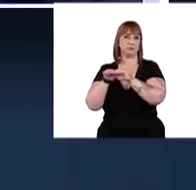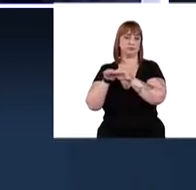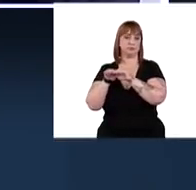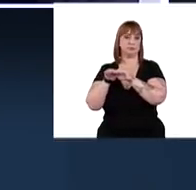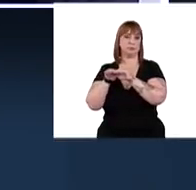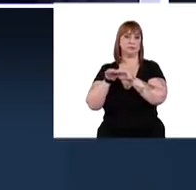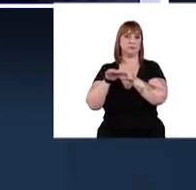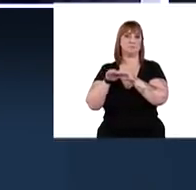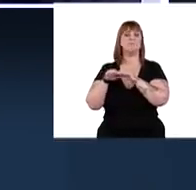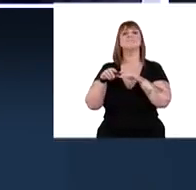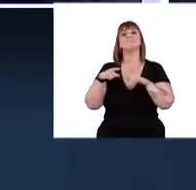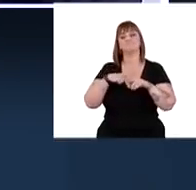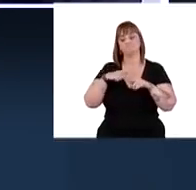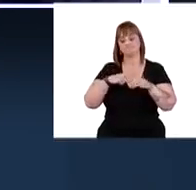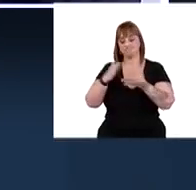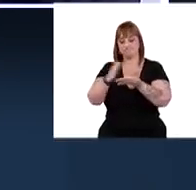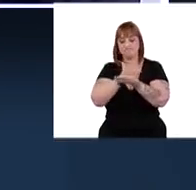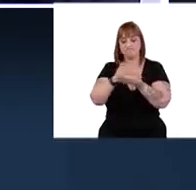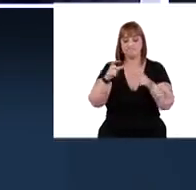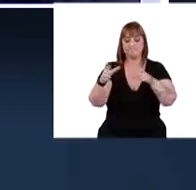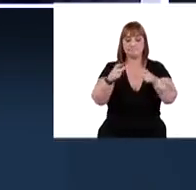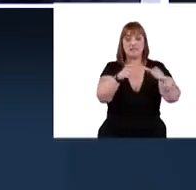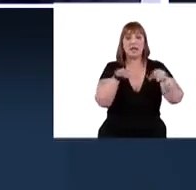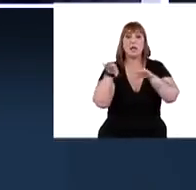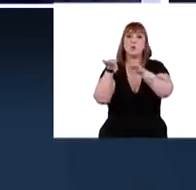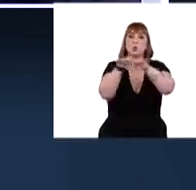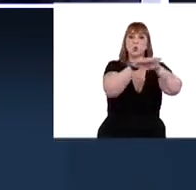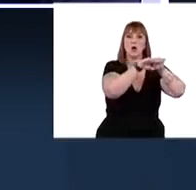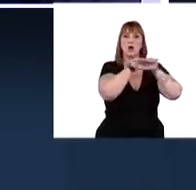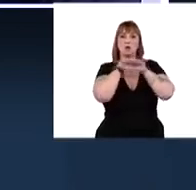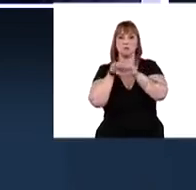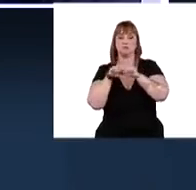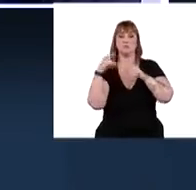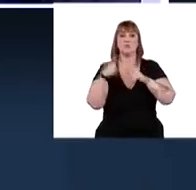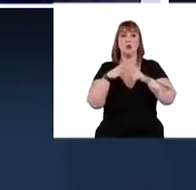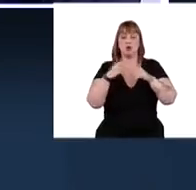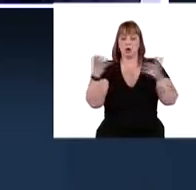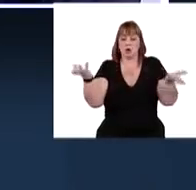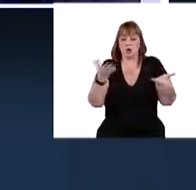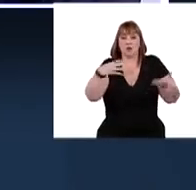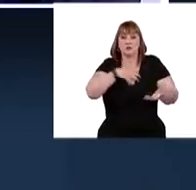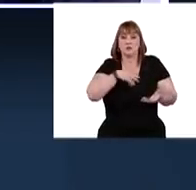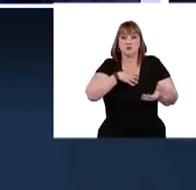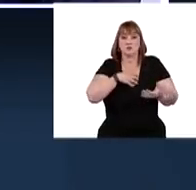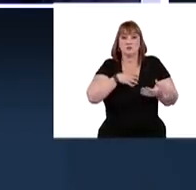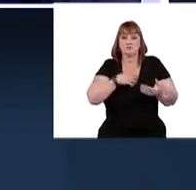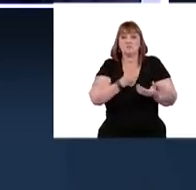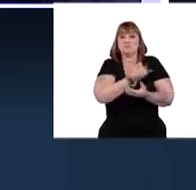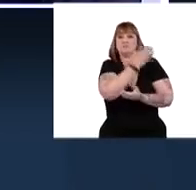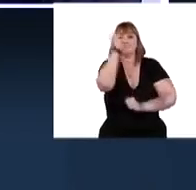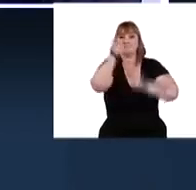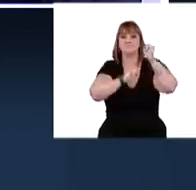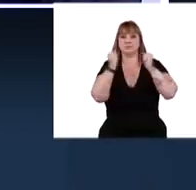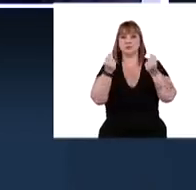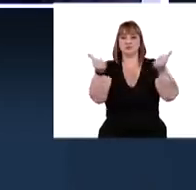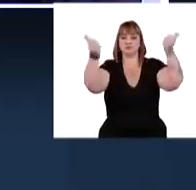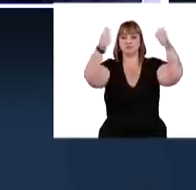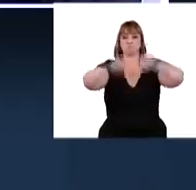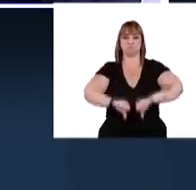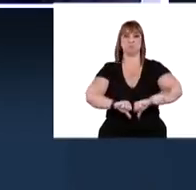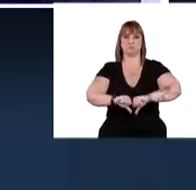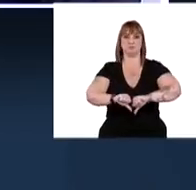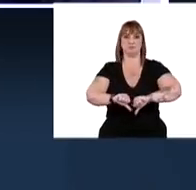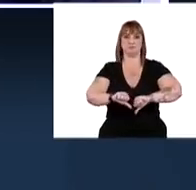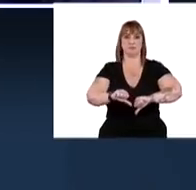uma distribuição equitativa, igualitária, né? Porque da forma que é hoje, assim, muitas indústrias fecharam, né? E quando eu falo indústria, eu não